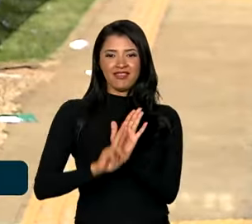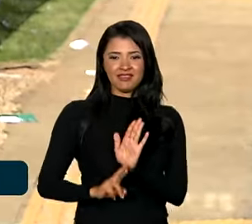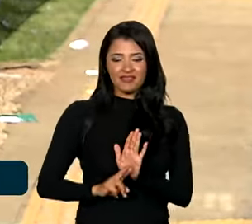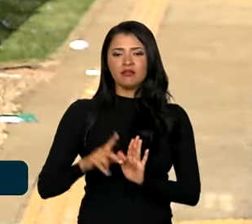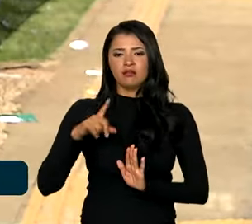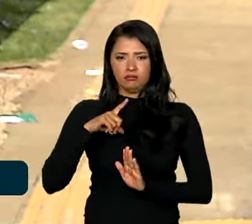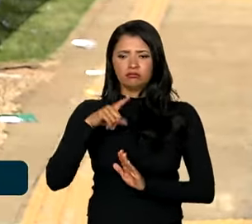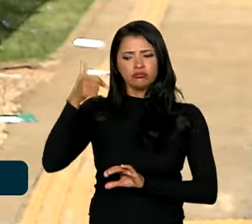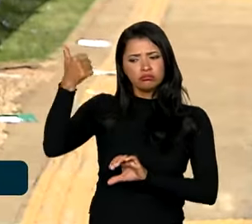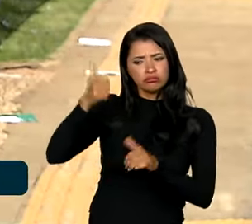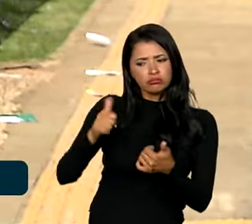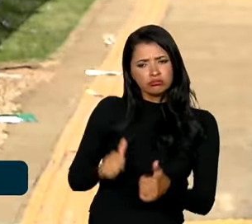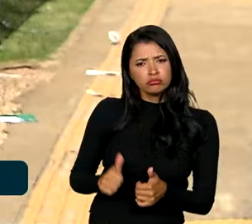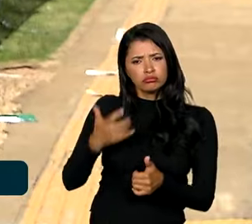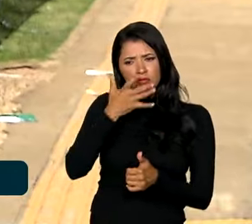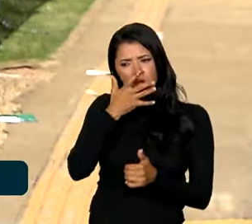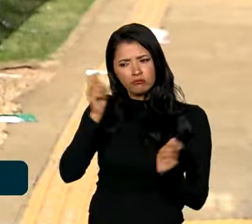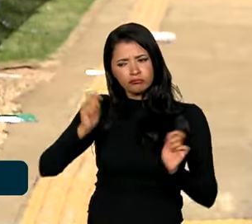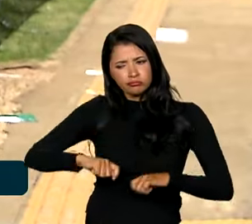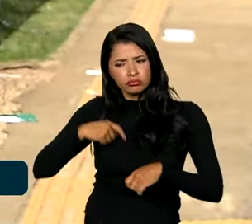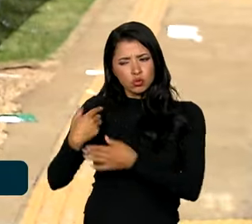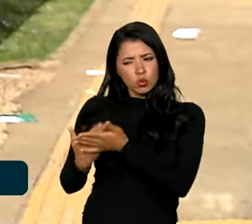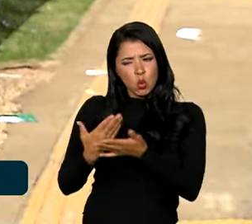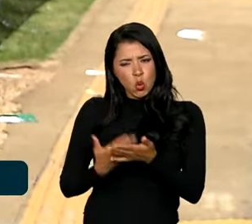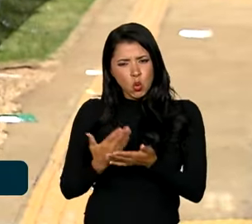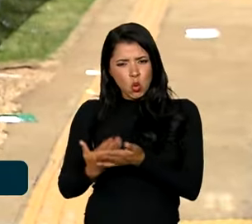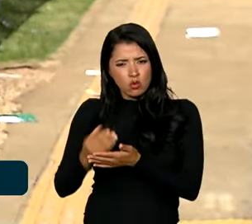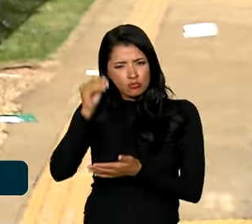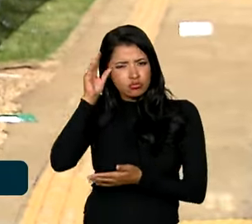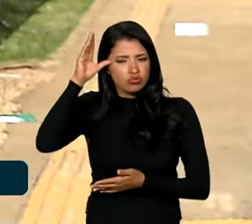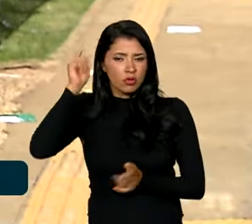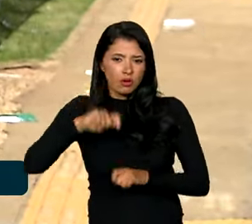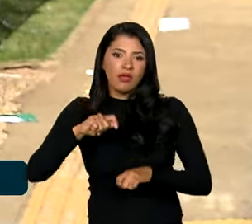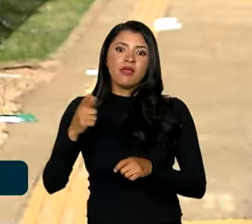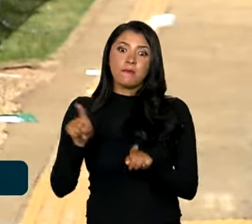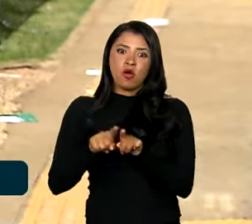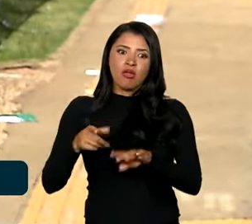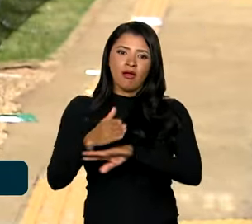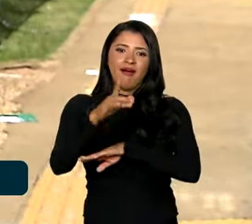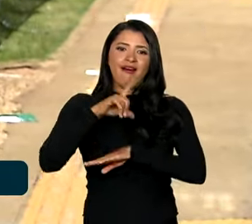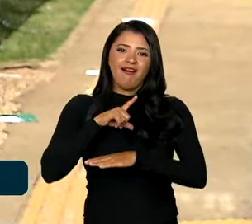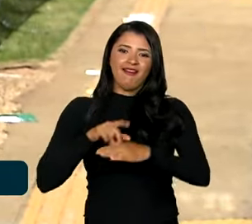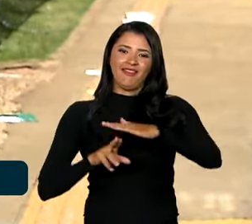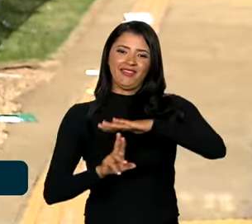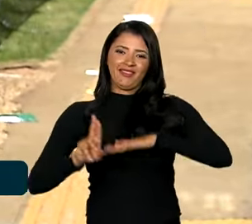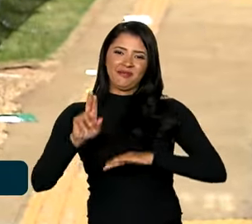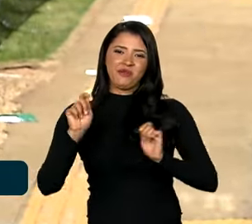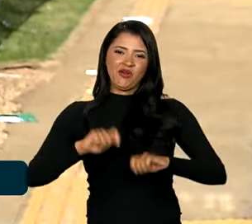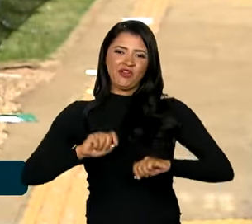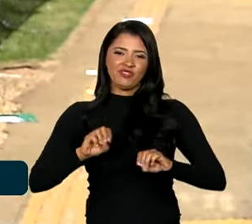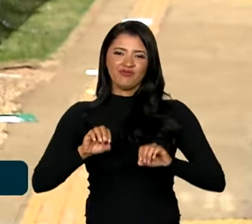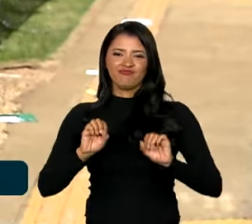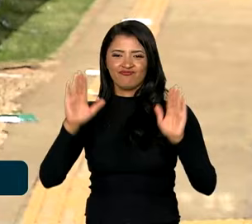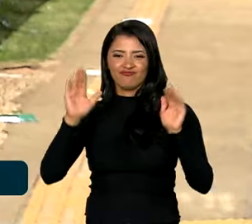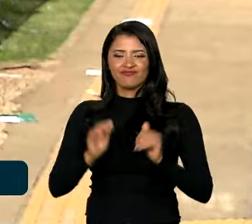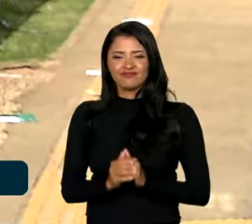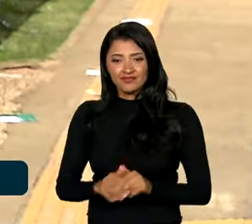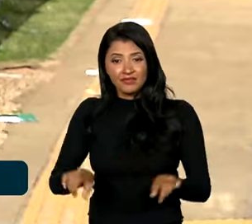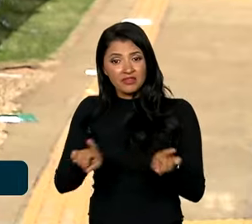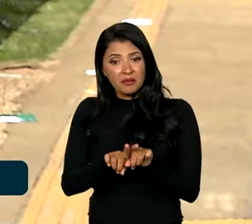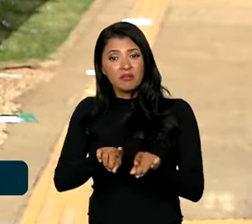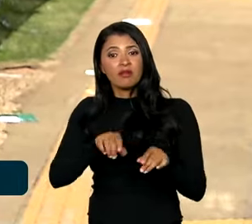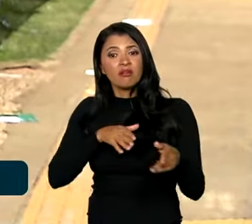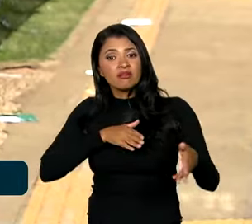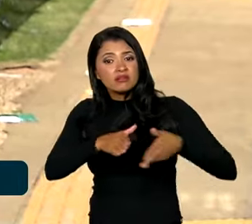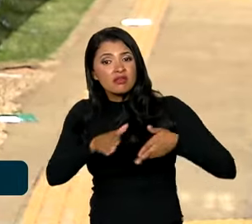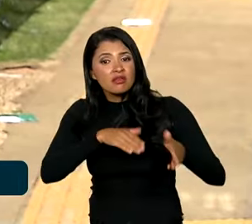que medem o desempenho escolar dos Estudantes e servem como passaporte para ingresso no ensino superior além do acesso a